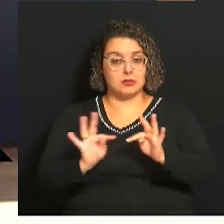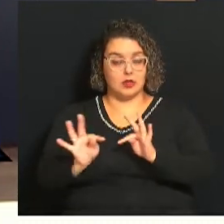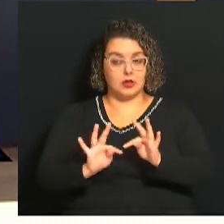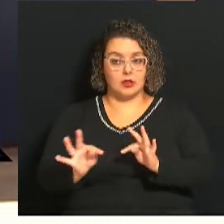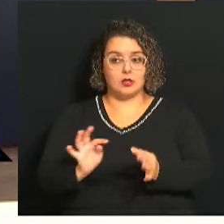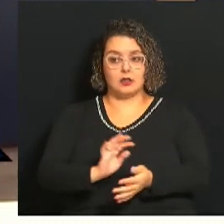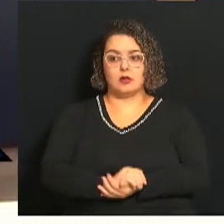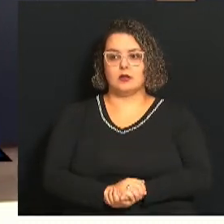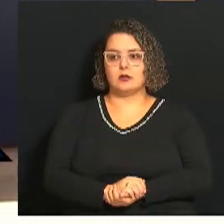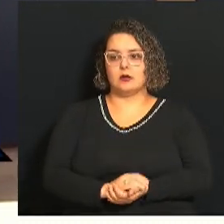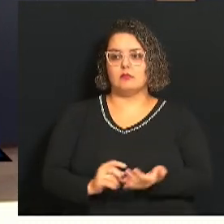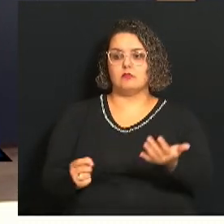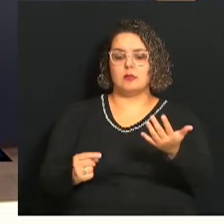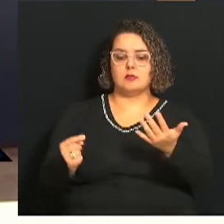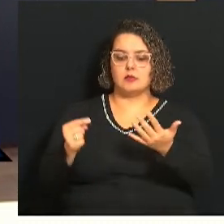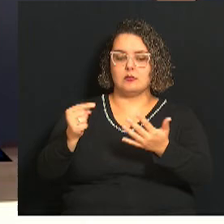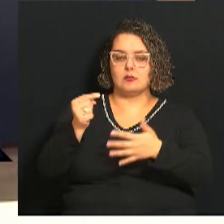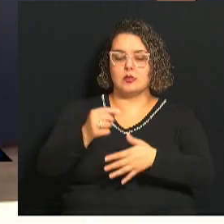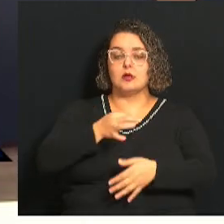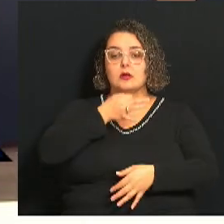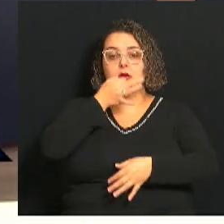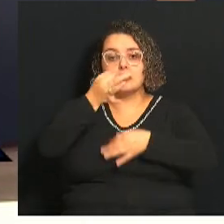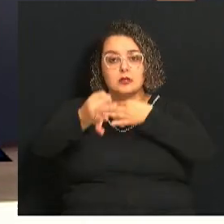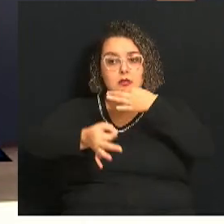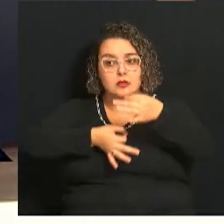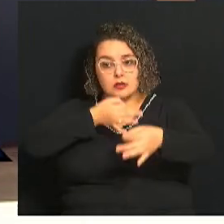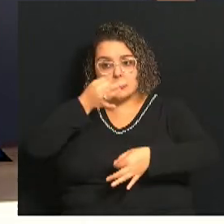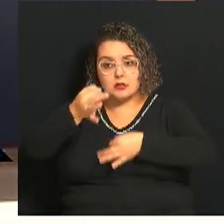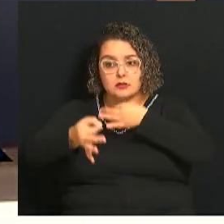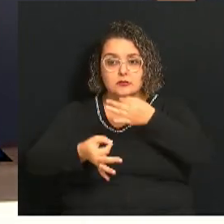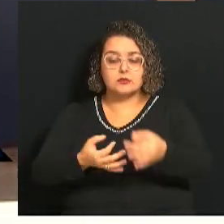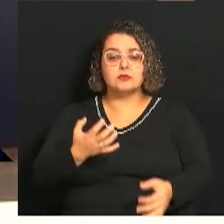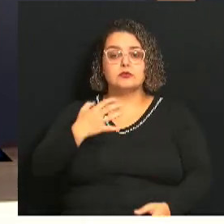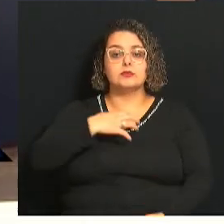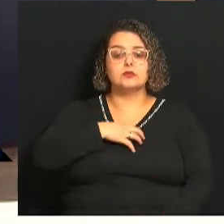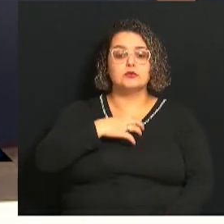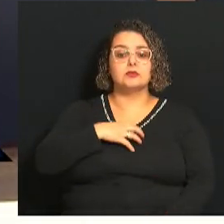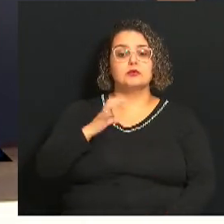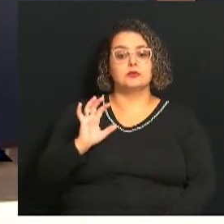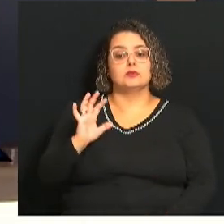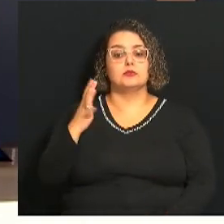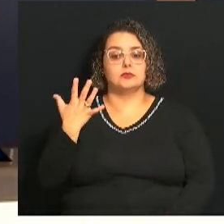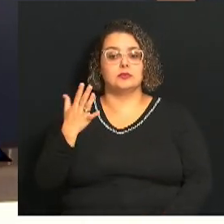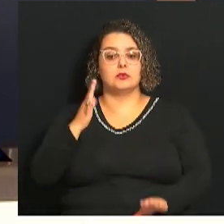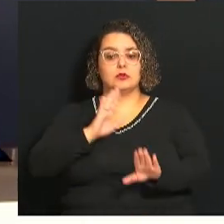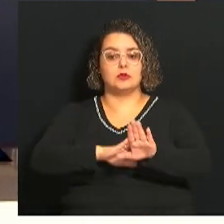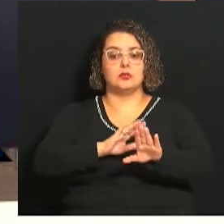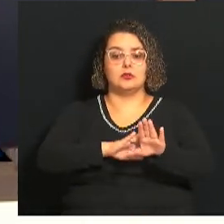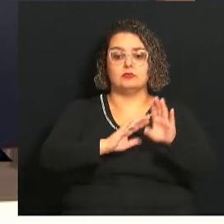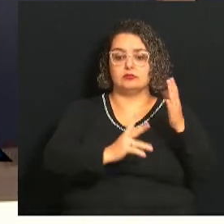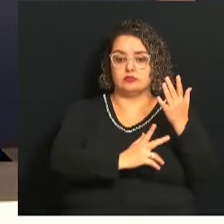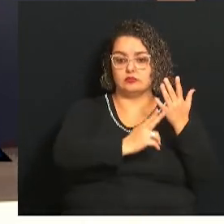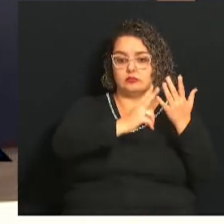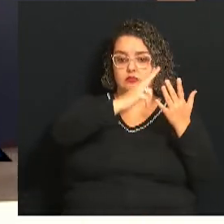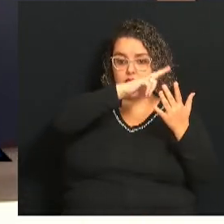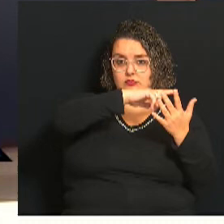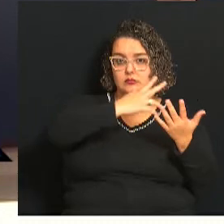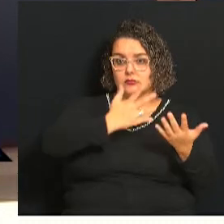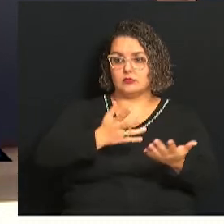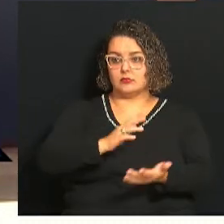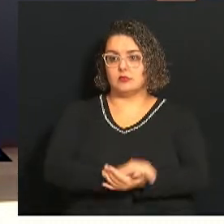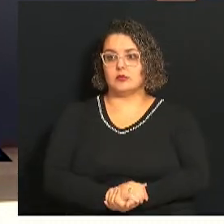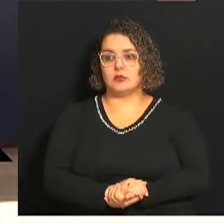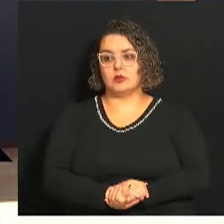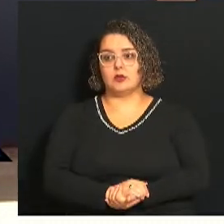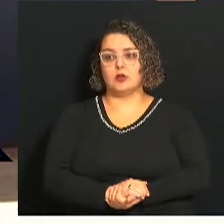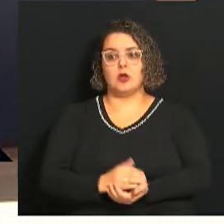eles apontam assim críticas à forma que são realizadas algumas podas, né? Então, hoje não deu para a